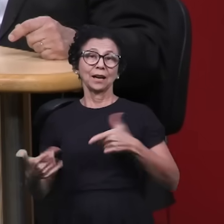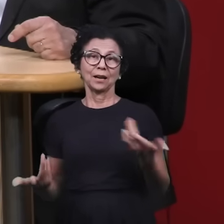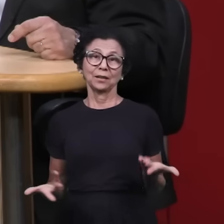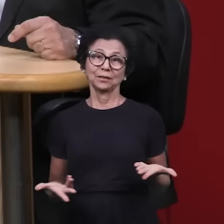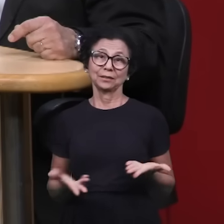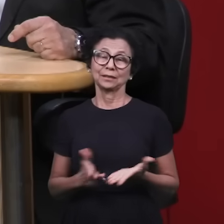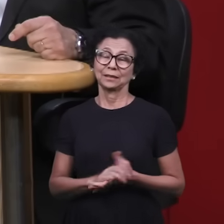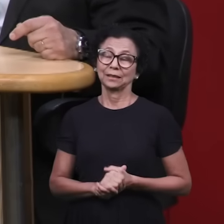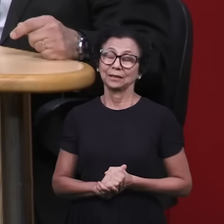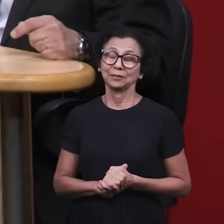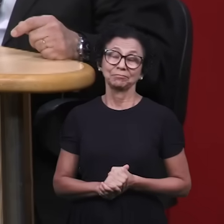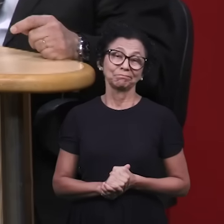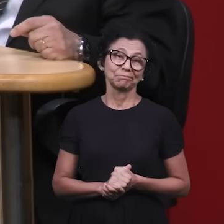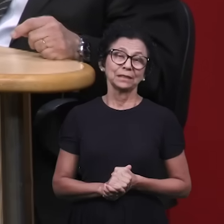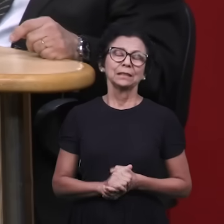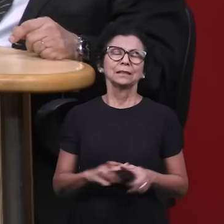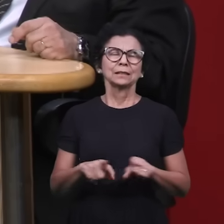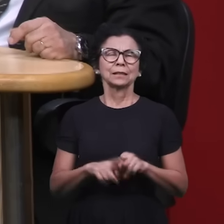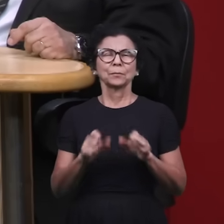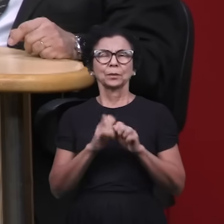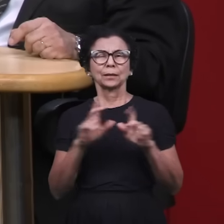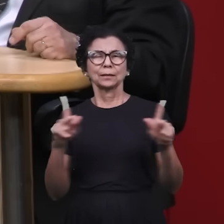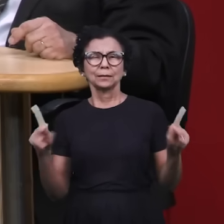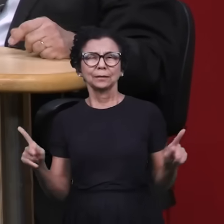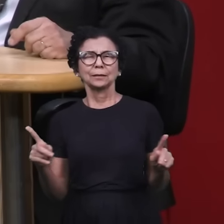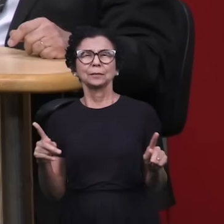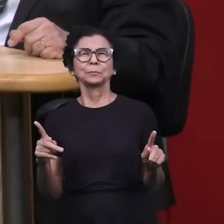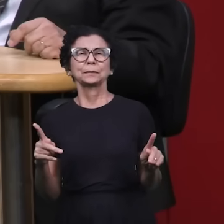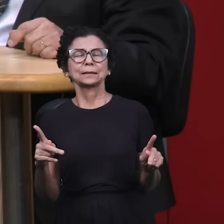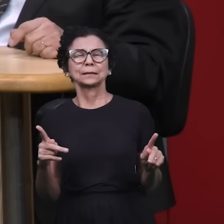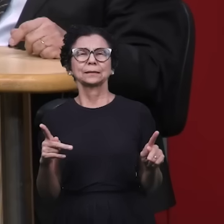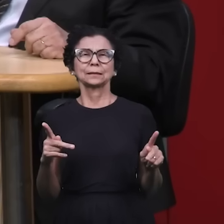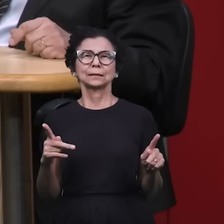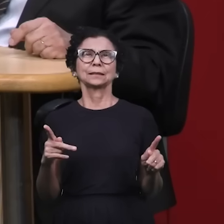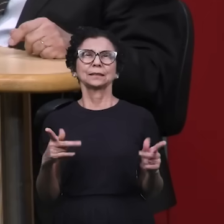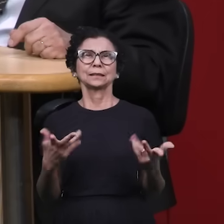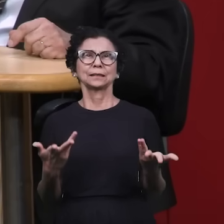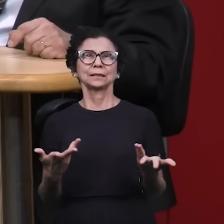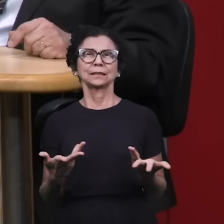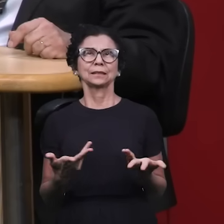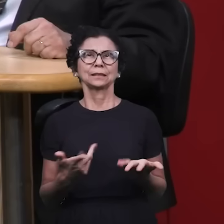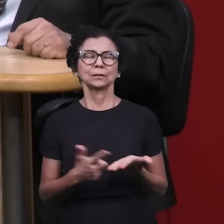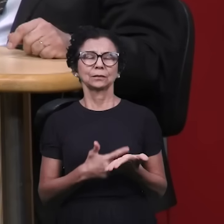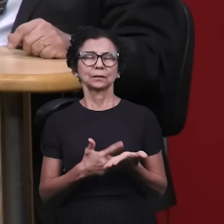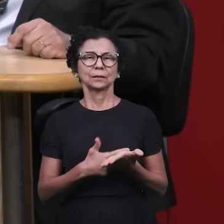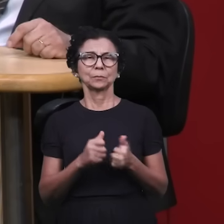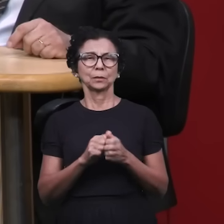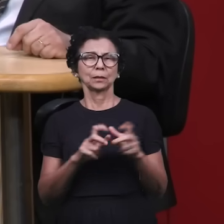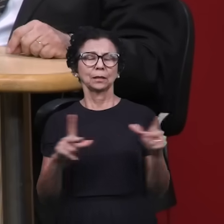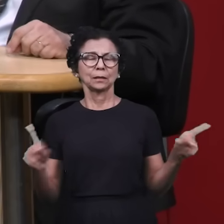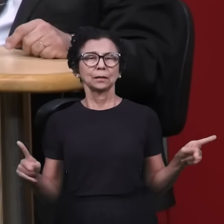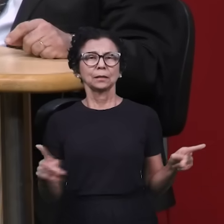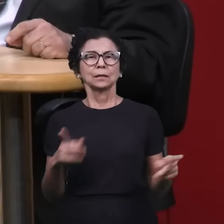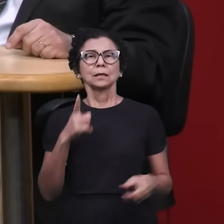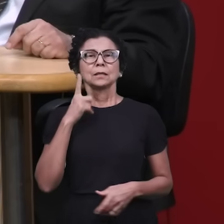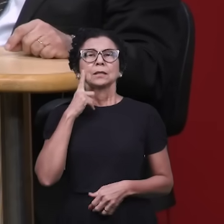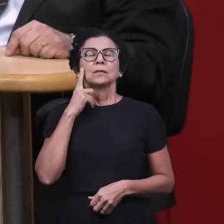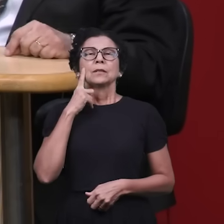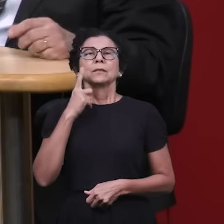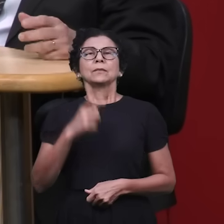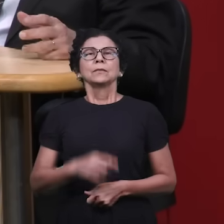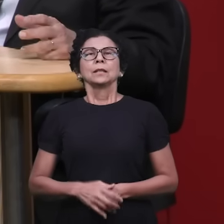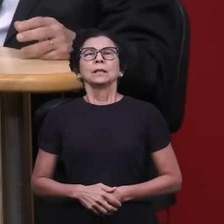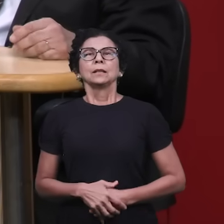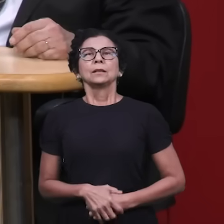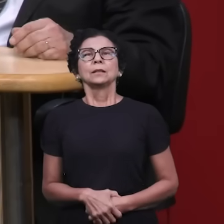uma figura religiosa, né? E que nós vamos ver que lá em Apocalipse, lá ele segue a tradição final, hebraica, né?